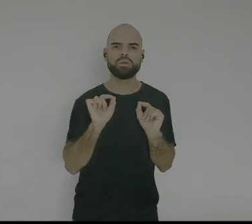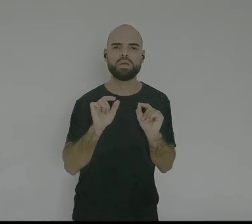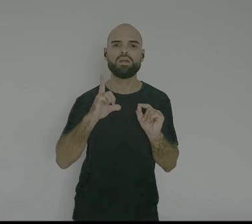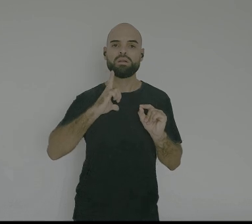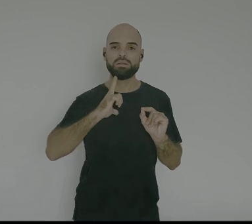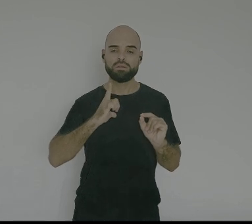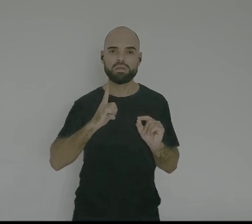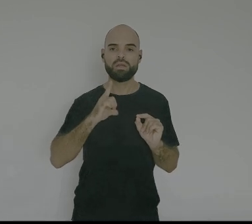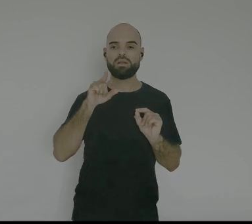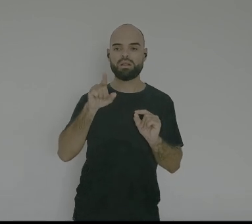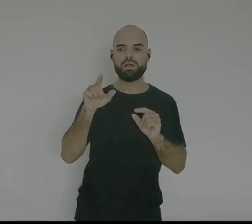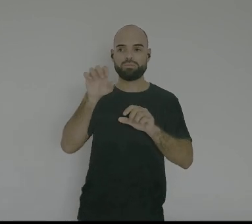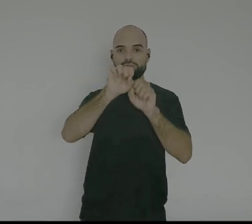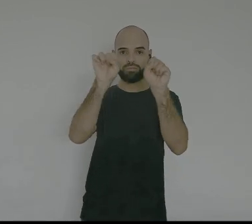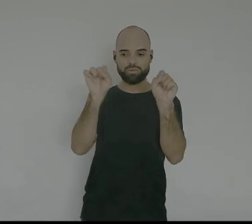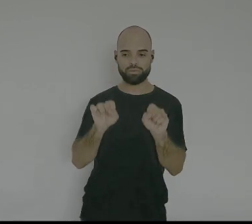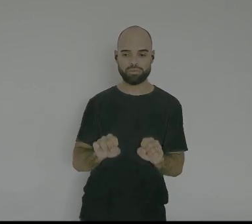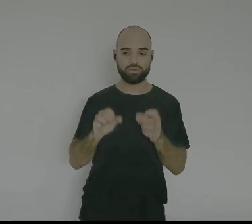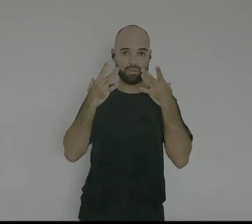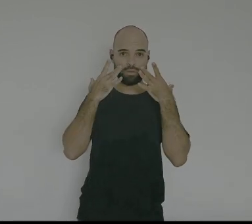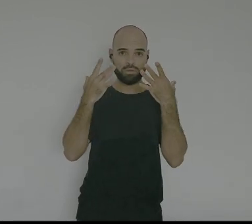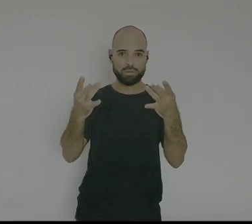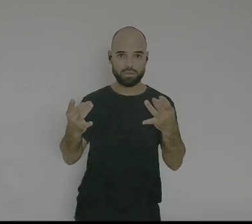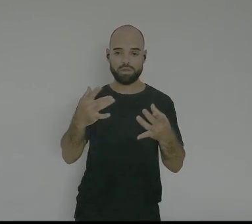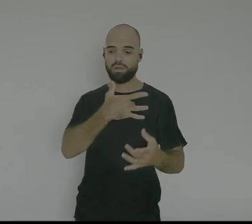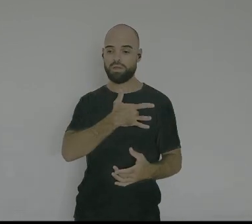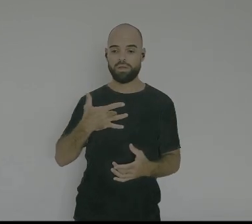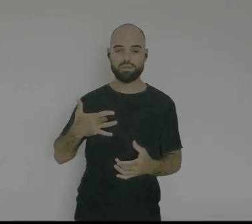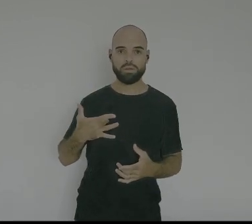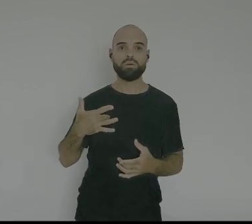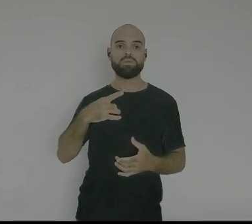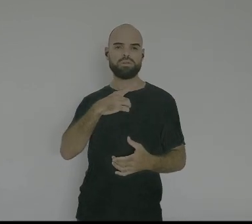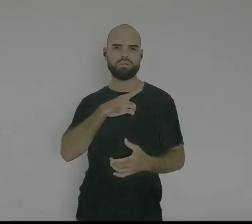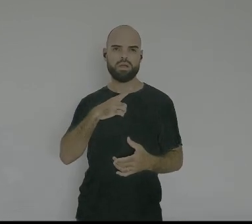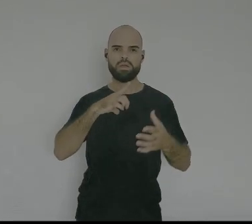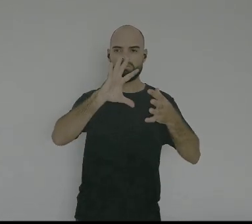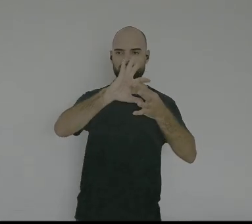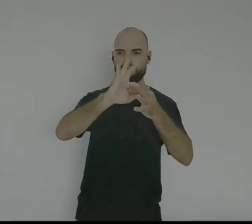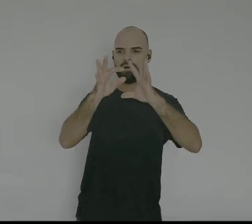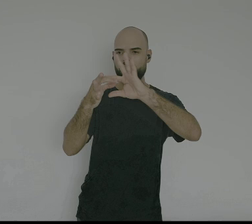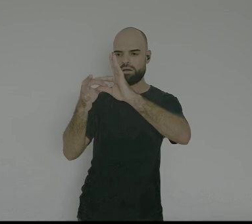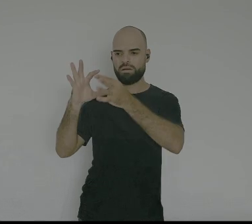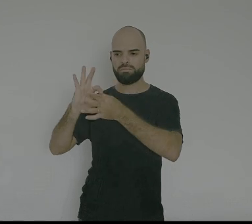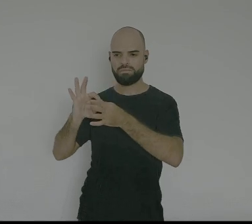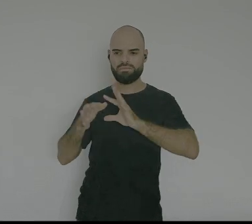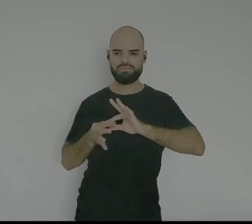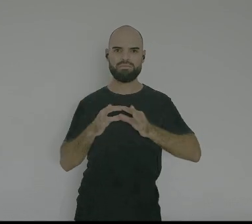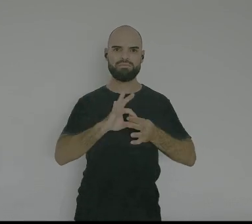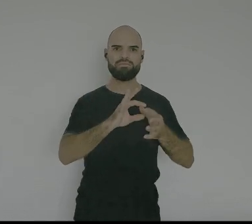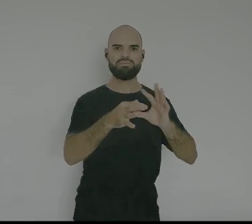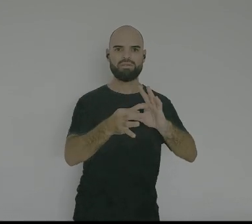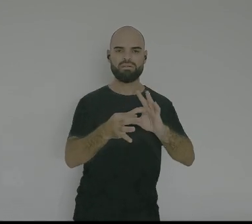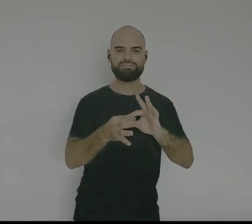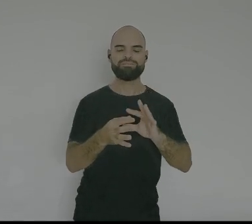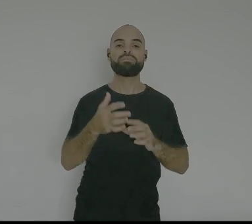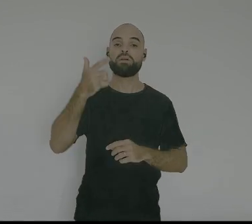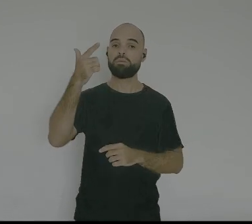compreender as interconexões que existem entre diferentes unidades e processos do sistema de atenção à saúde,